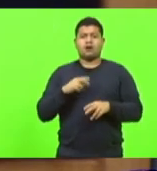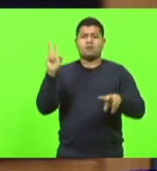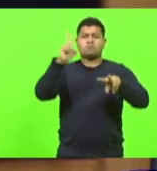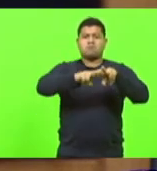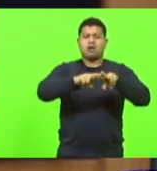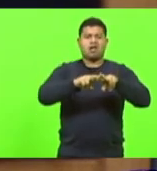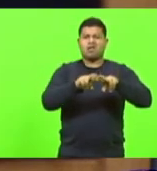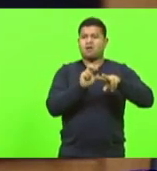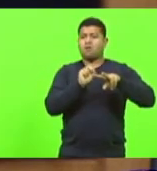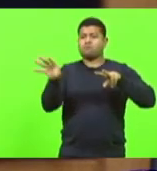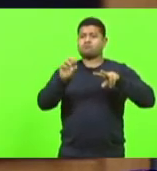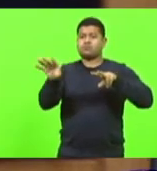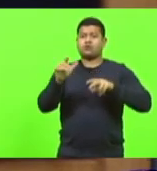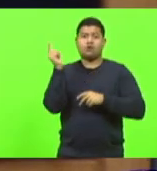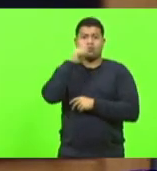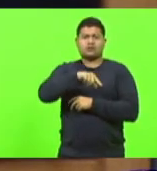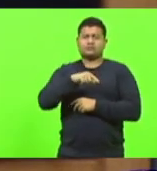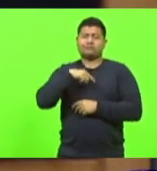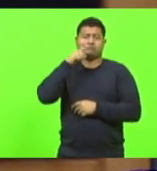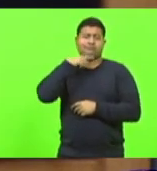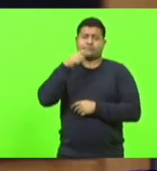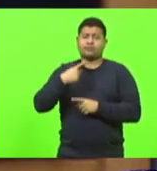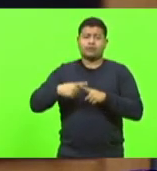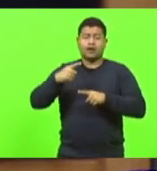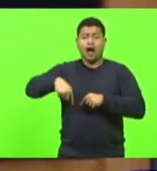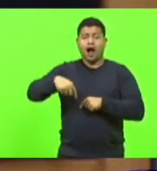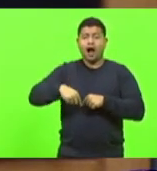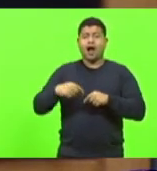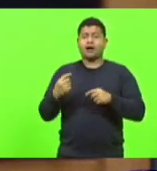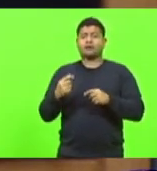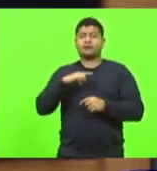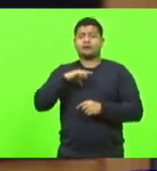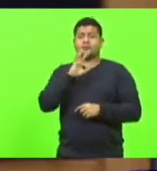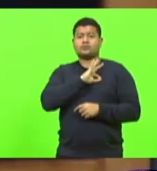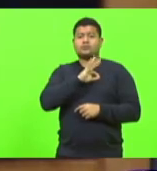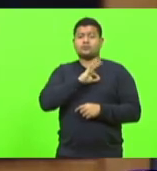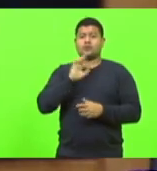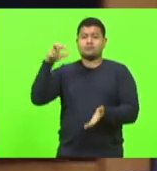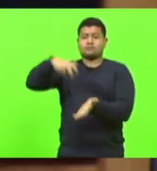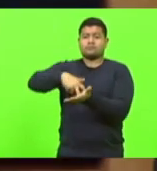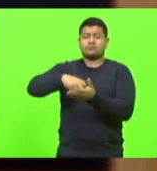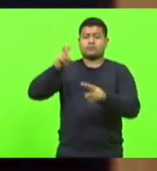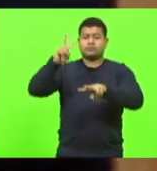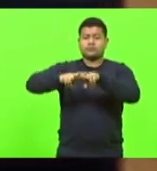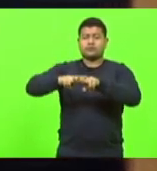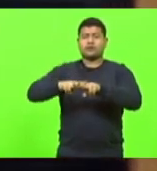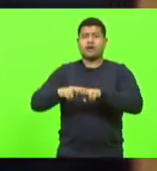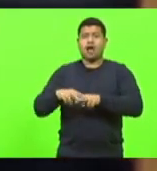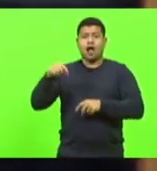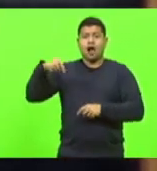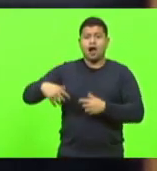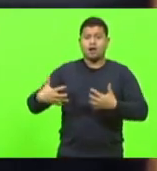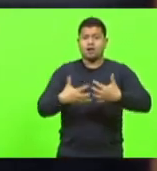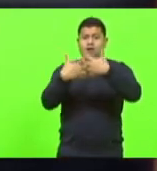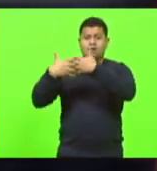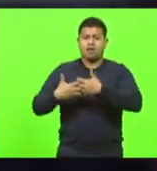um melhor polícia penal no Brasil aqui o sujeito pode passar com caminhão carregado de carga aqui e vai ser roubado